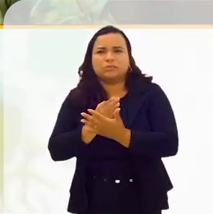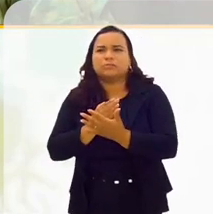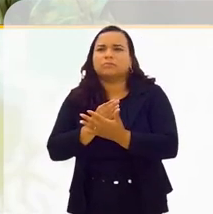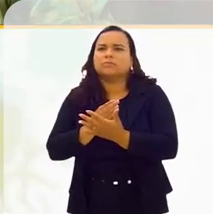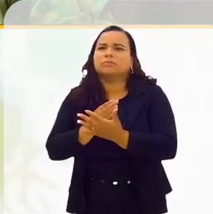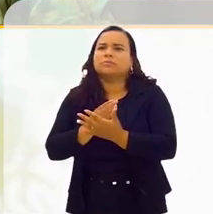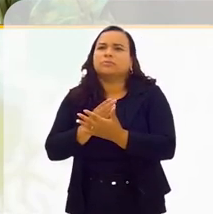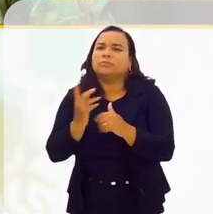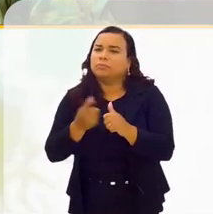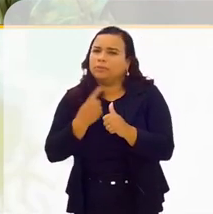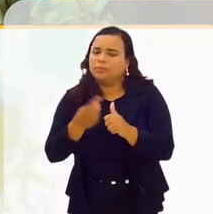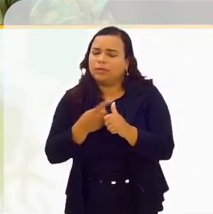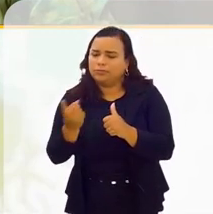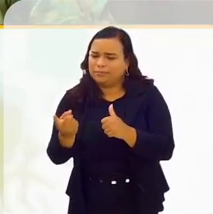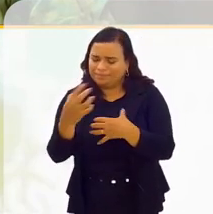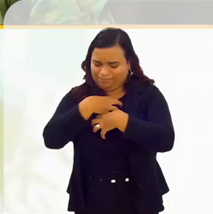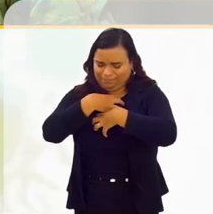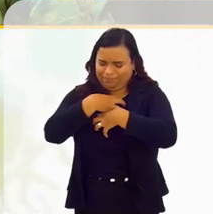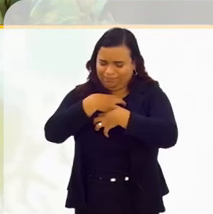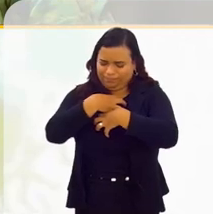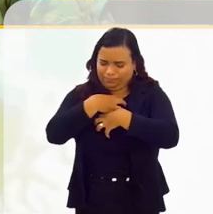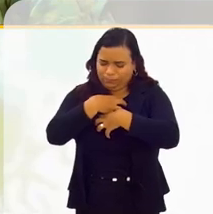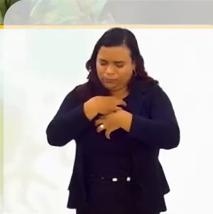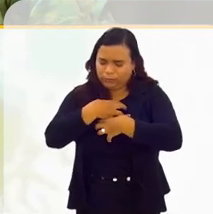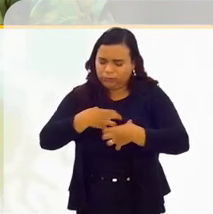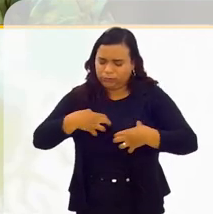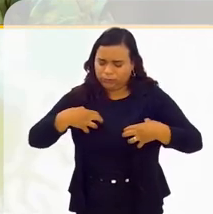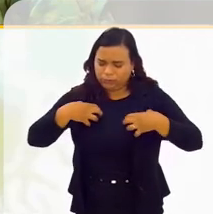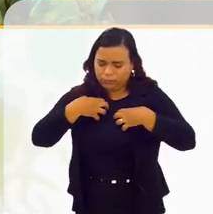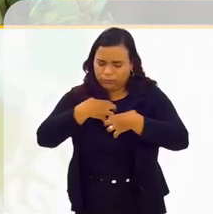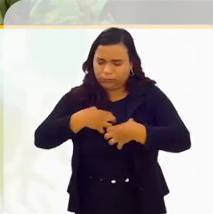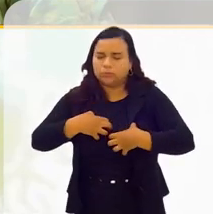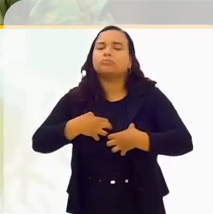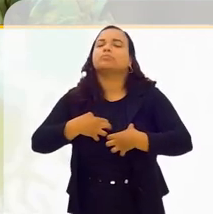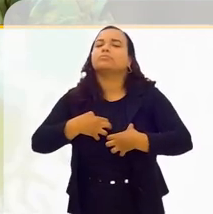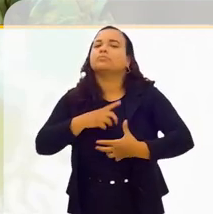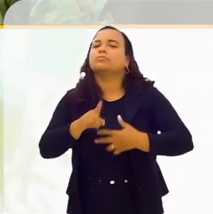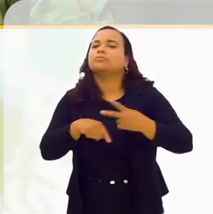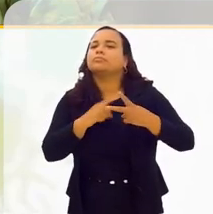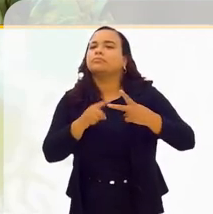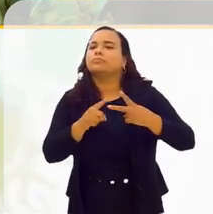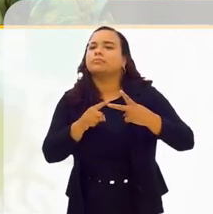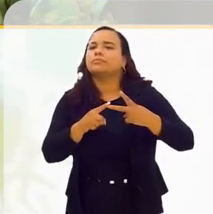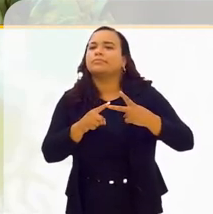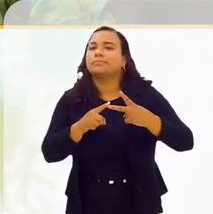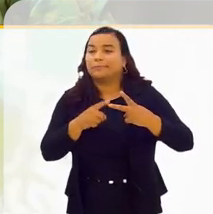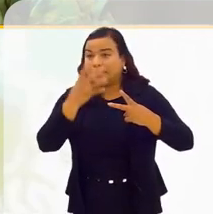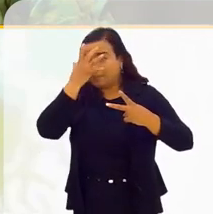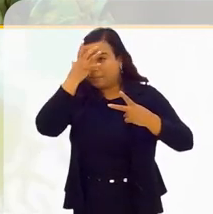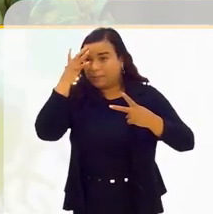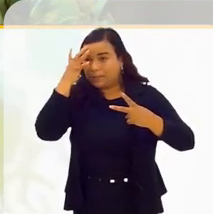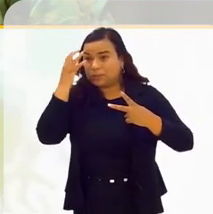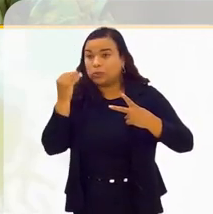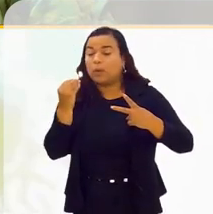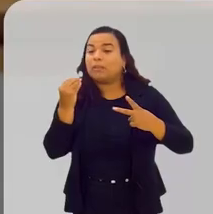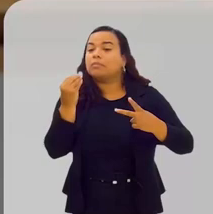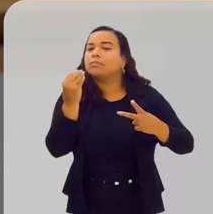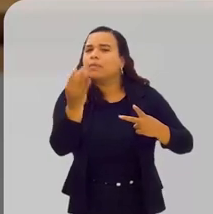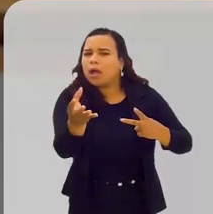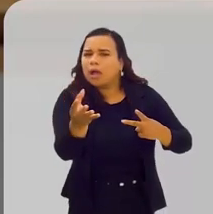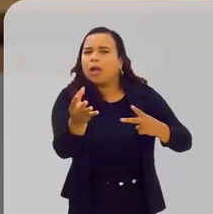primeiro isso tá né dentro de você você é sensível para isso aí e segundo cada um só dá o que tem